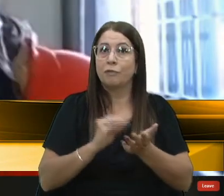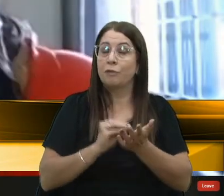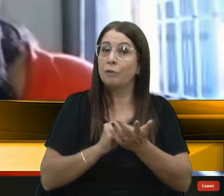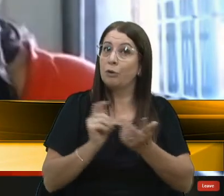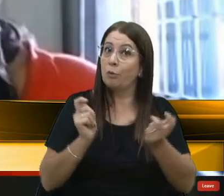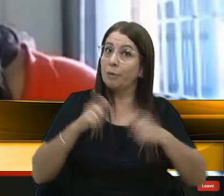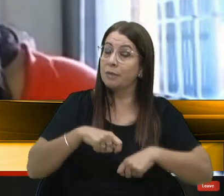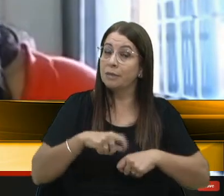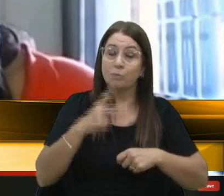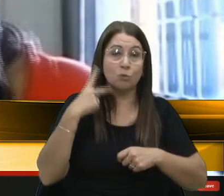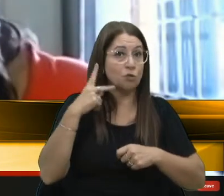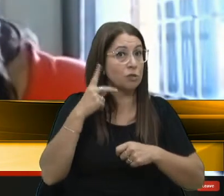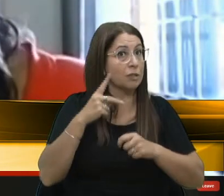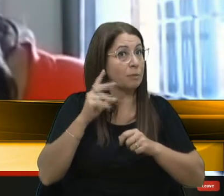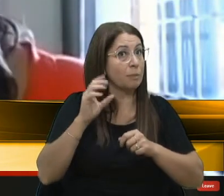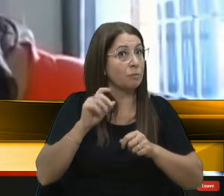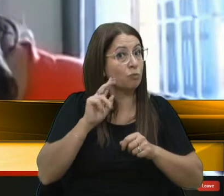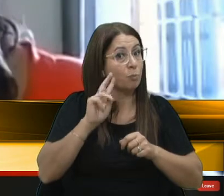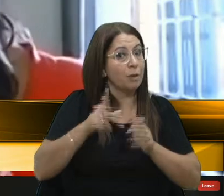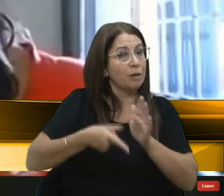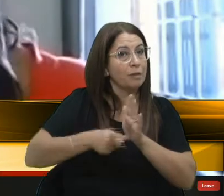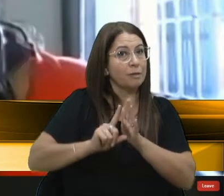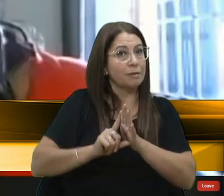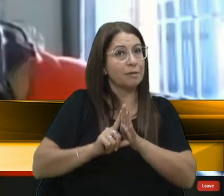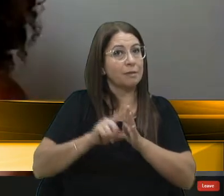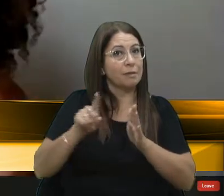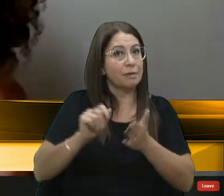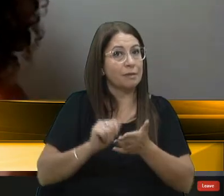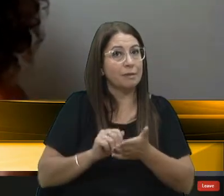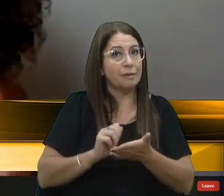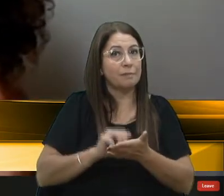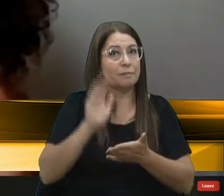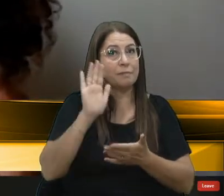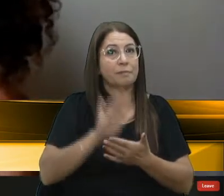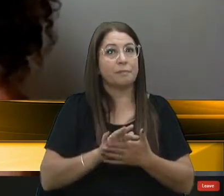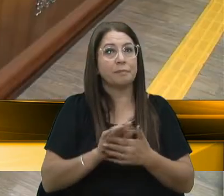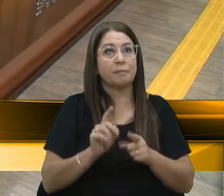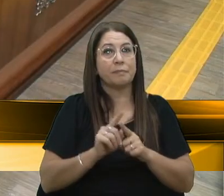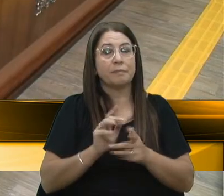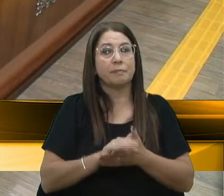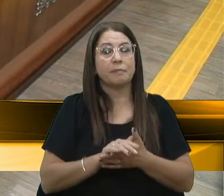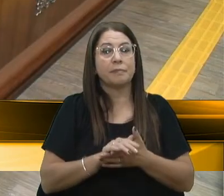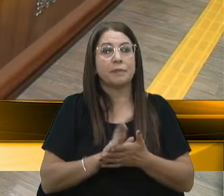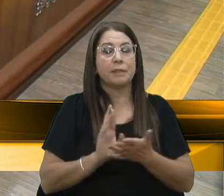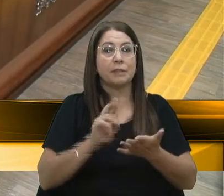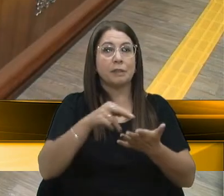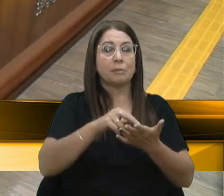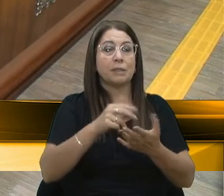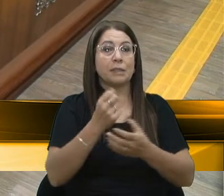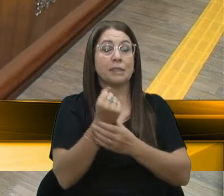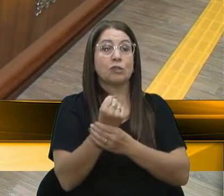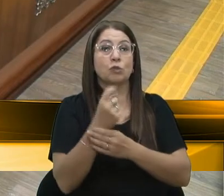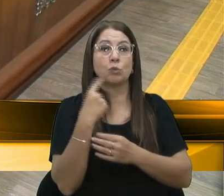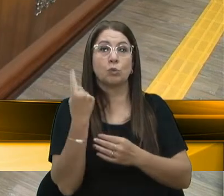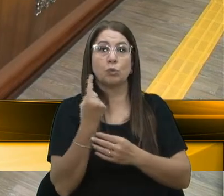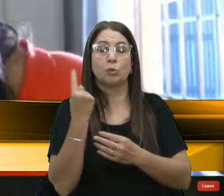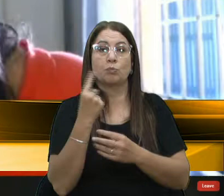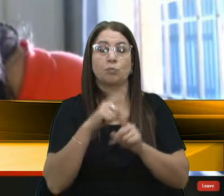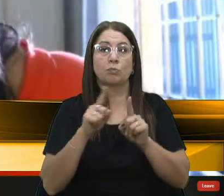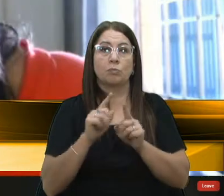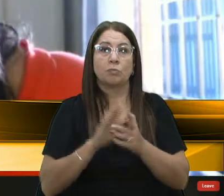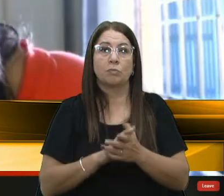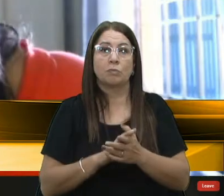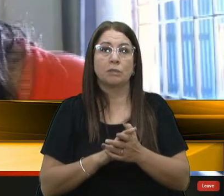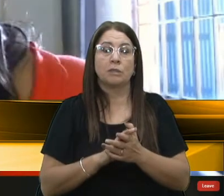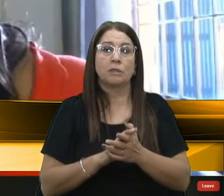políticas que não foram adotadas anteriormente, seja de testagem, né, de realmente garantir o isolamento, porque